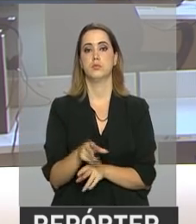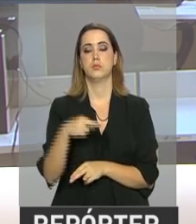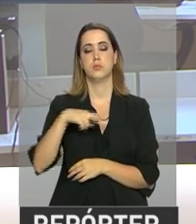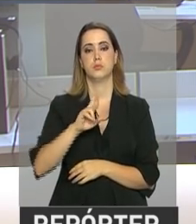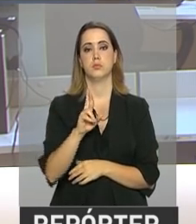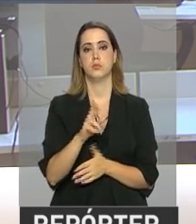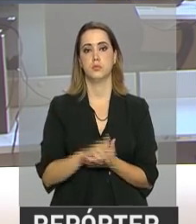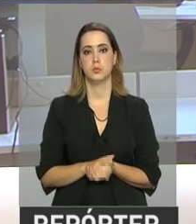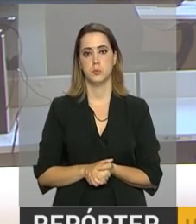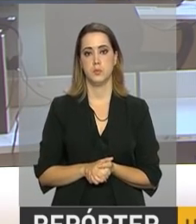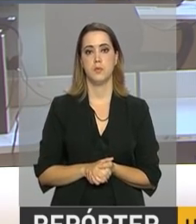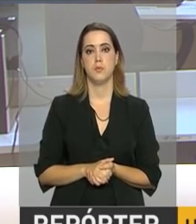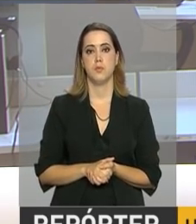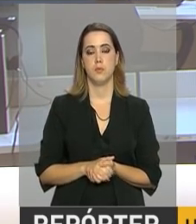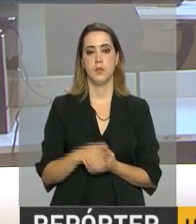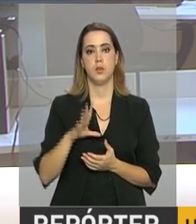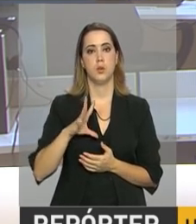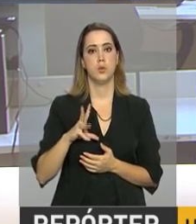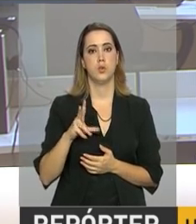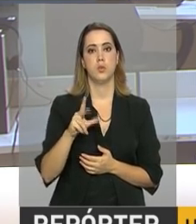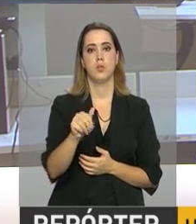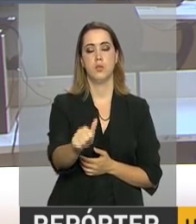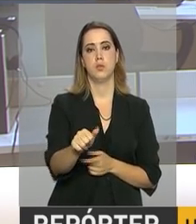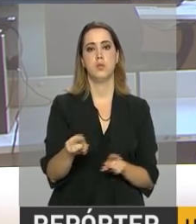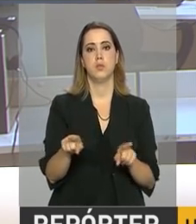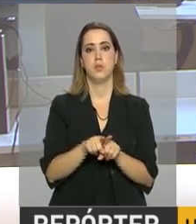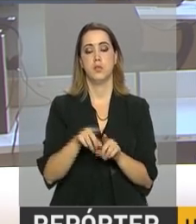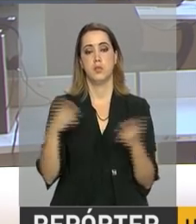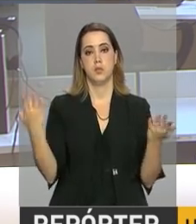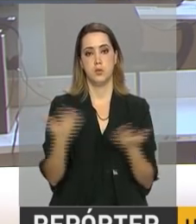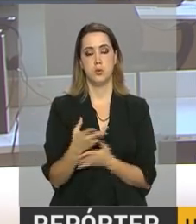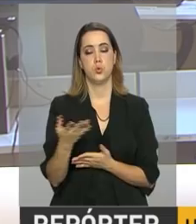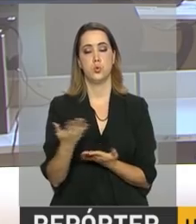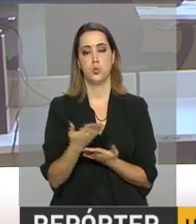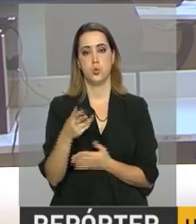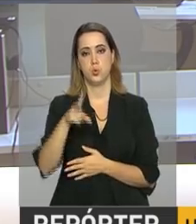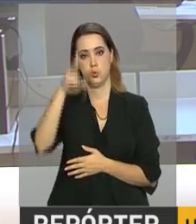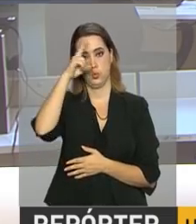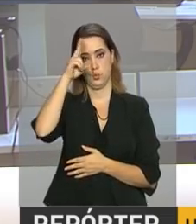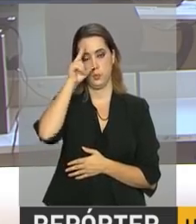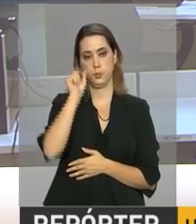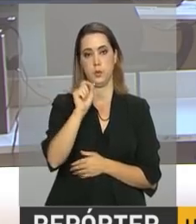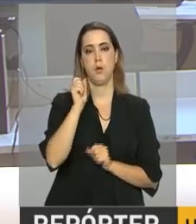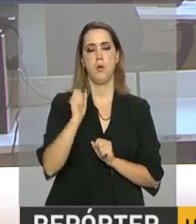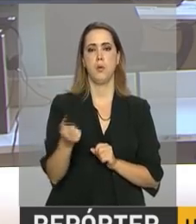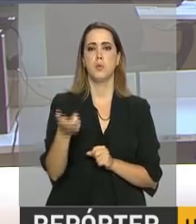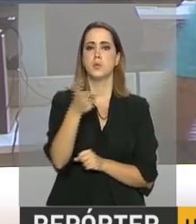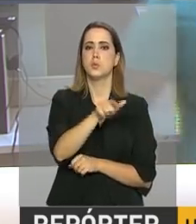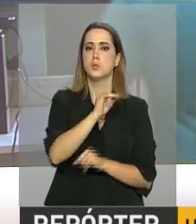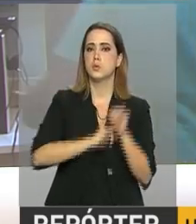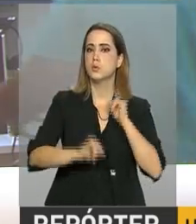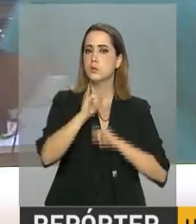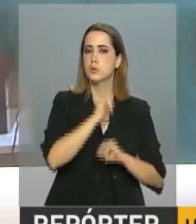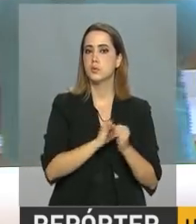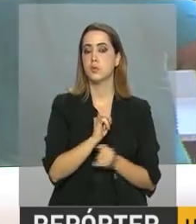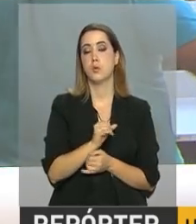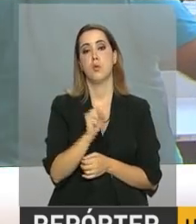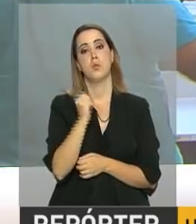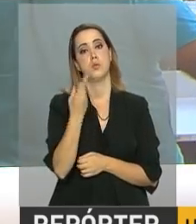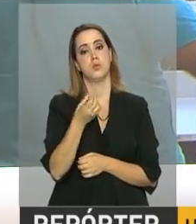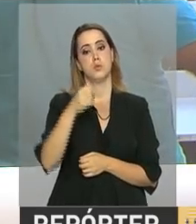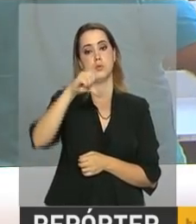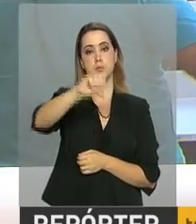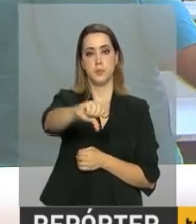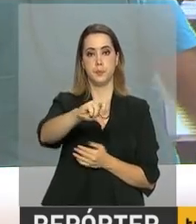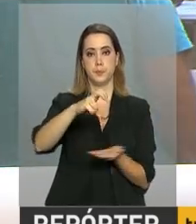do Repórter NBR. Aliás, todas as edições do Repórter NBR desta segunda-feira. Podemos voltar a qualquer momento com outras informações